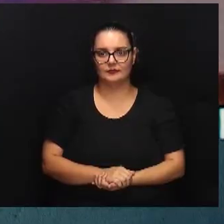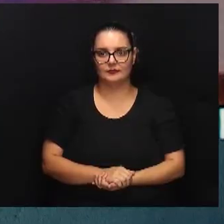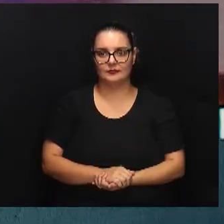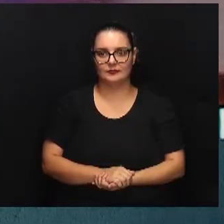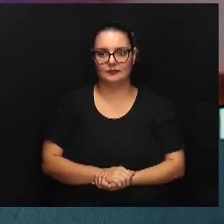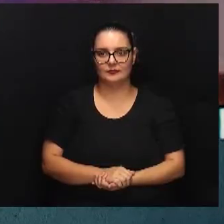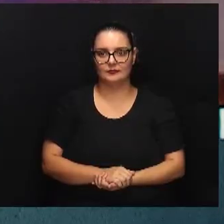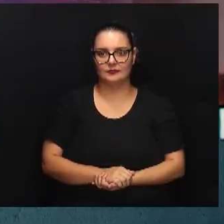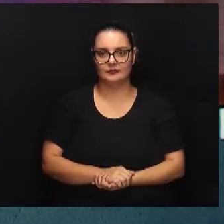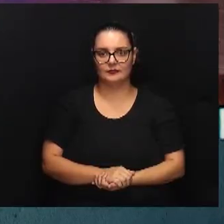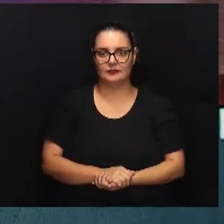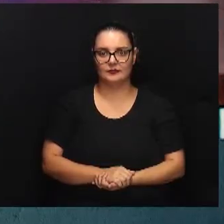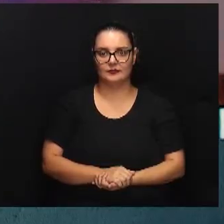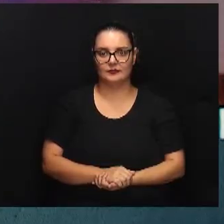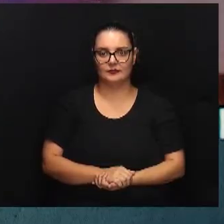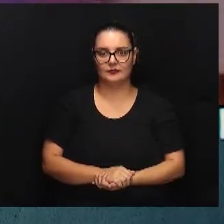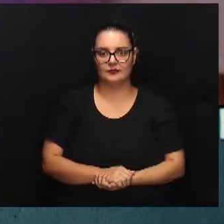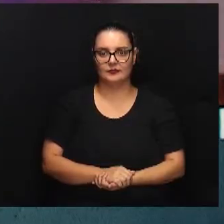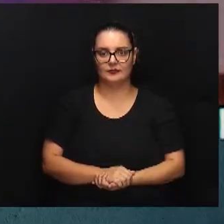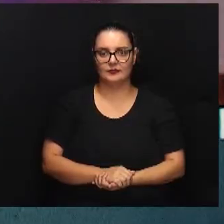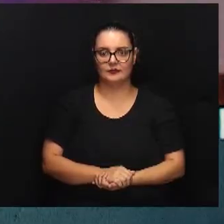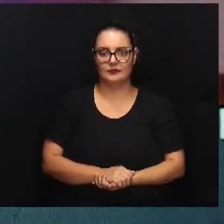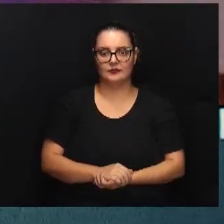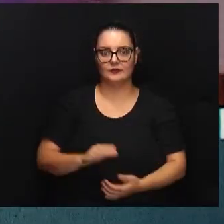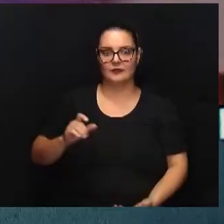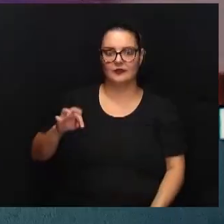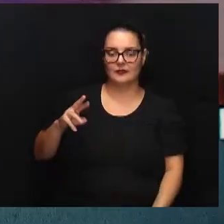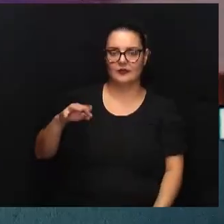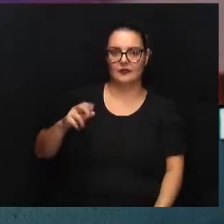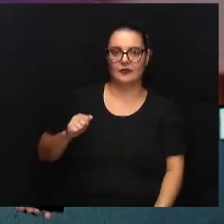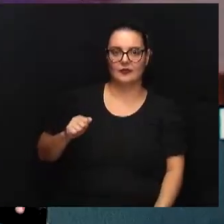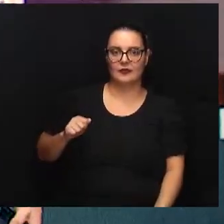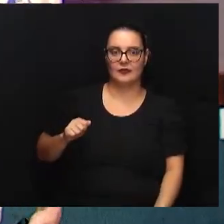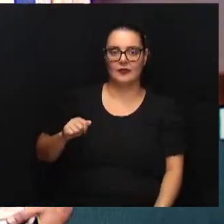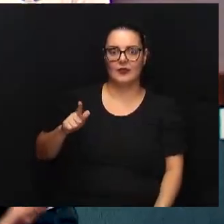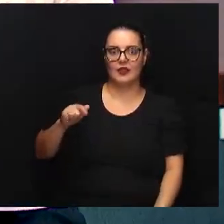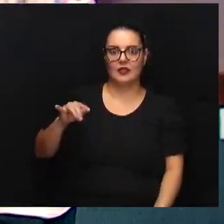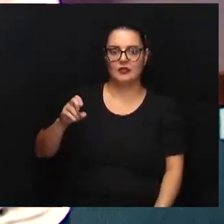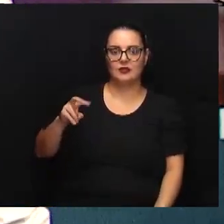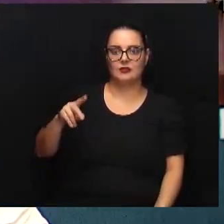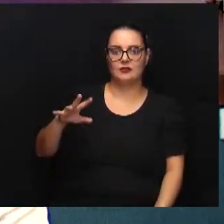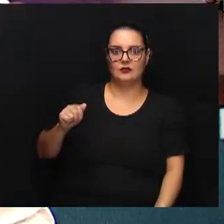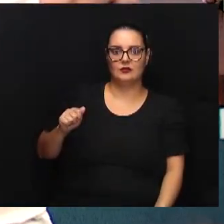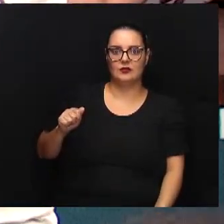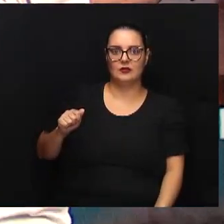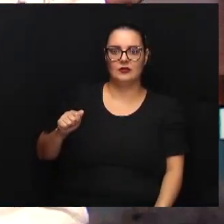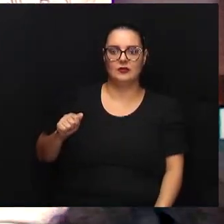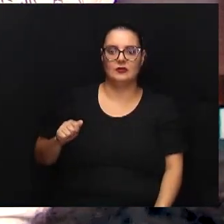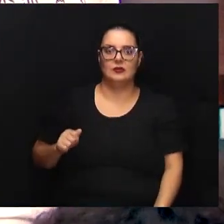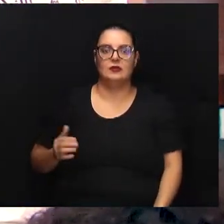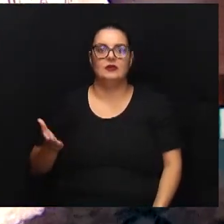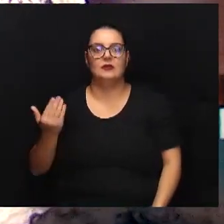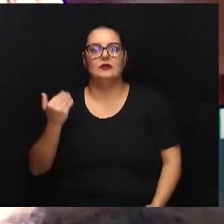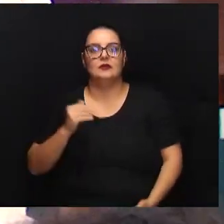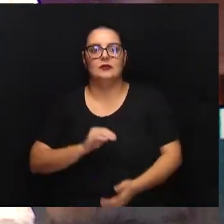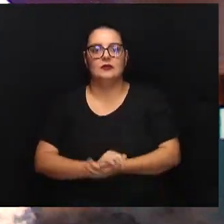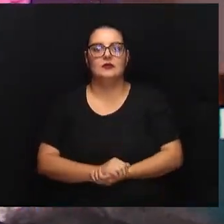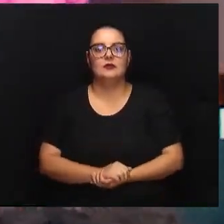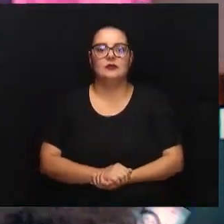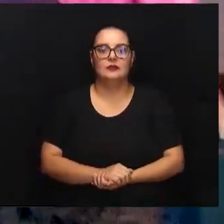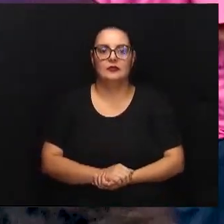Catarina, por favor. E Giovana já vem aqui, pertinho aqui da...